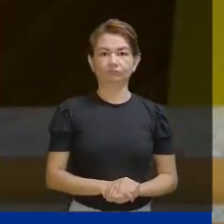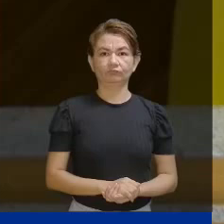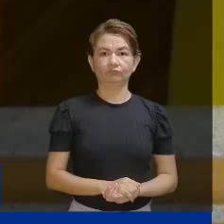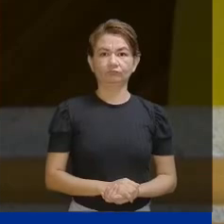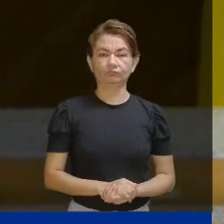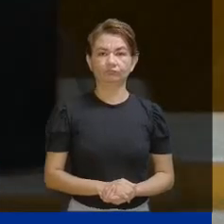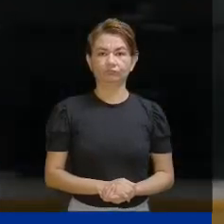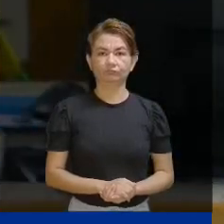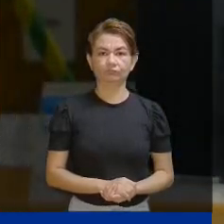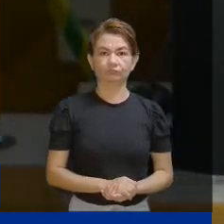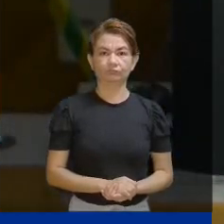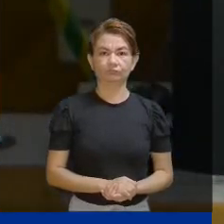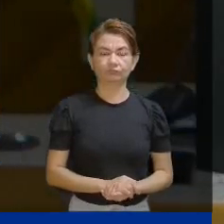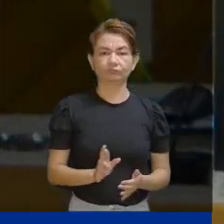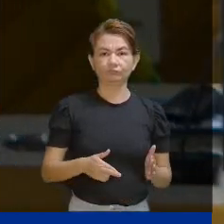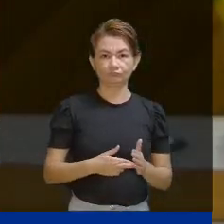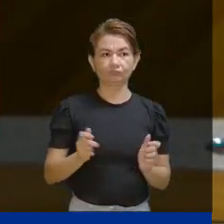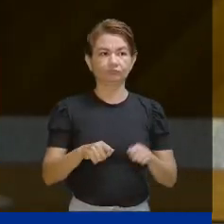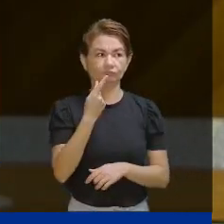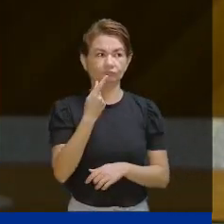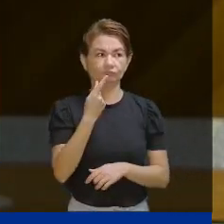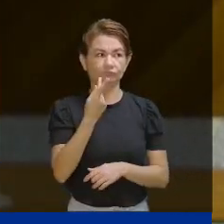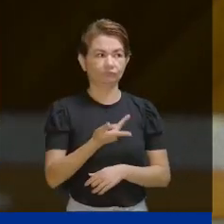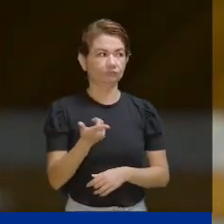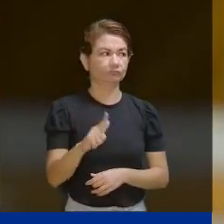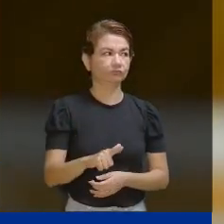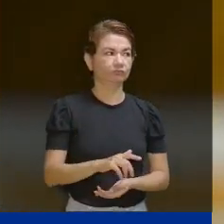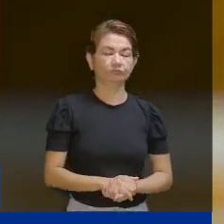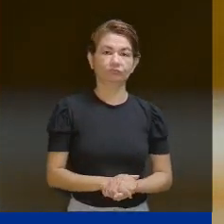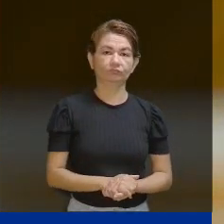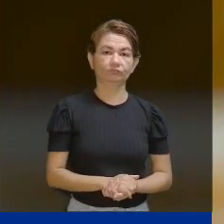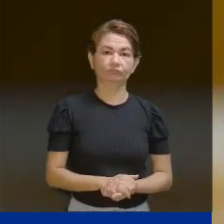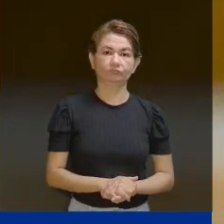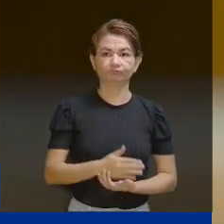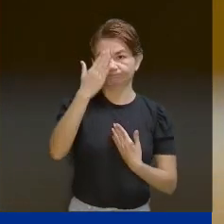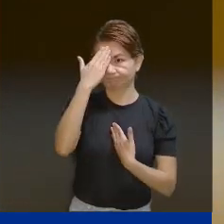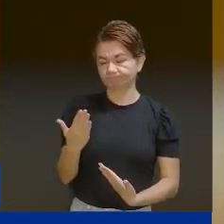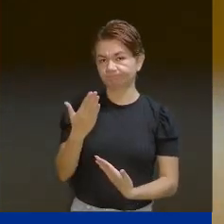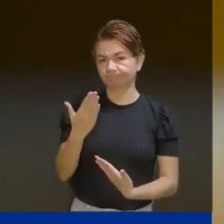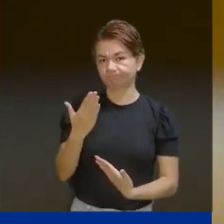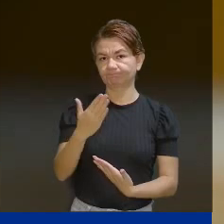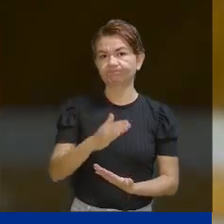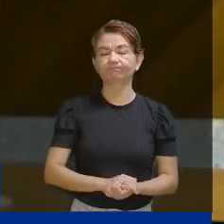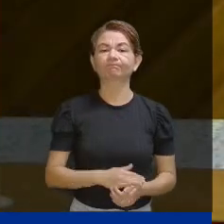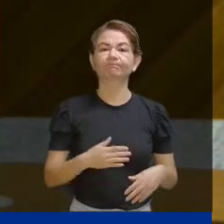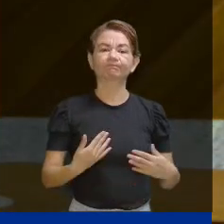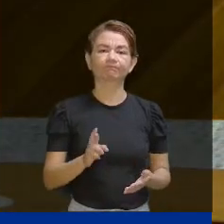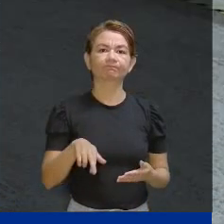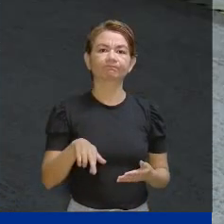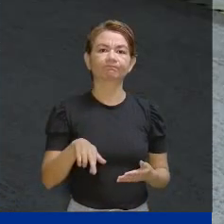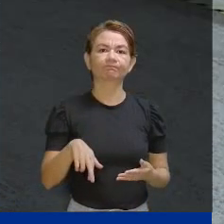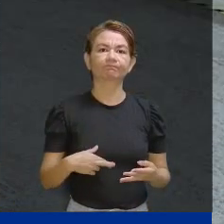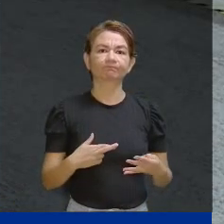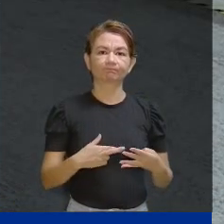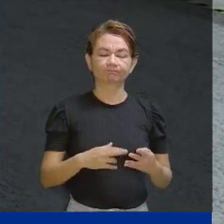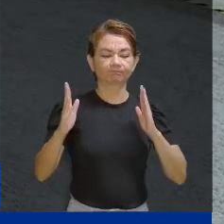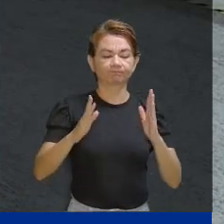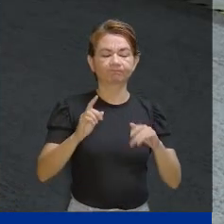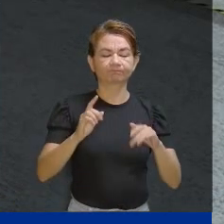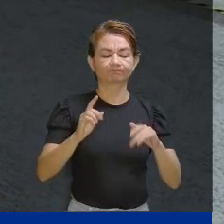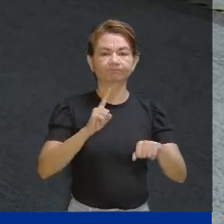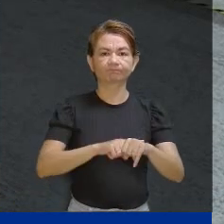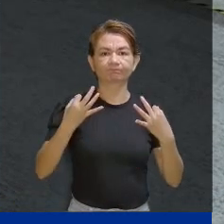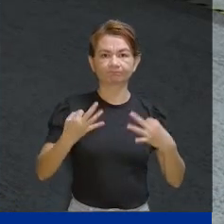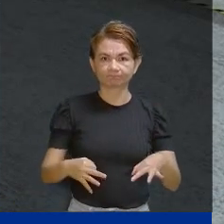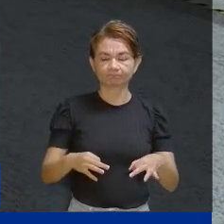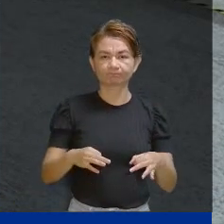A relatora, novamente com a palavra. Obrigada, excelência. O recurso é tempestivo e presente os demais